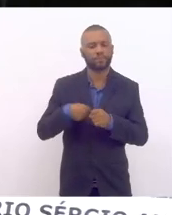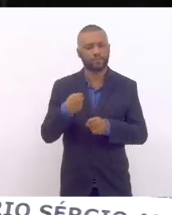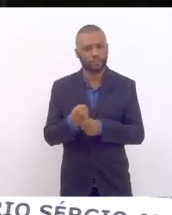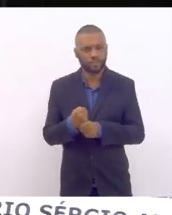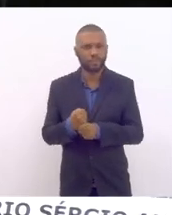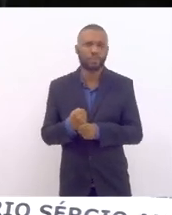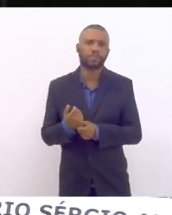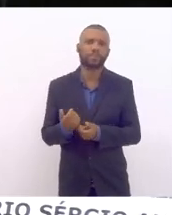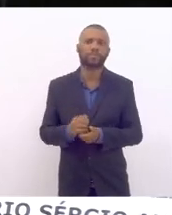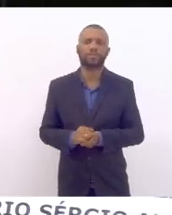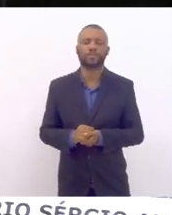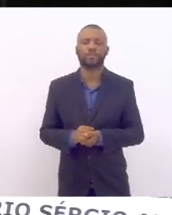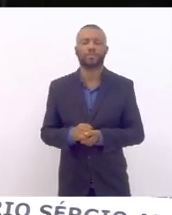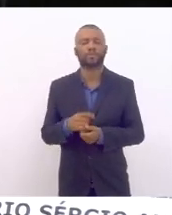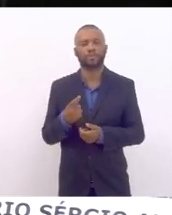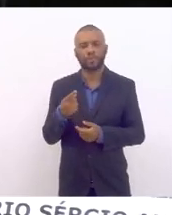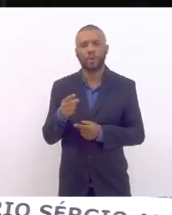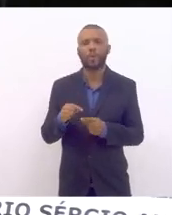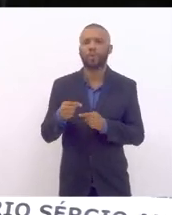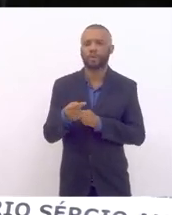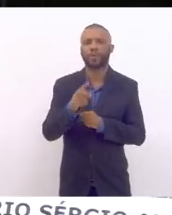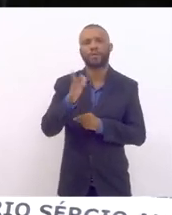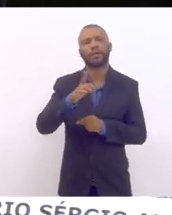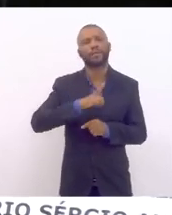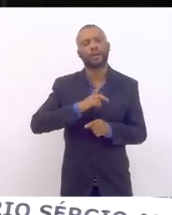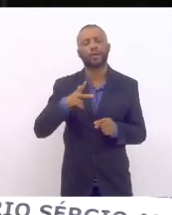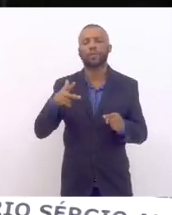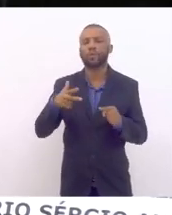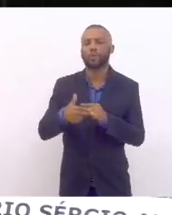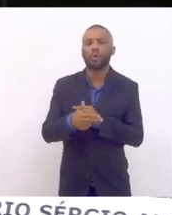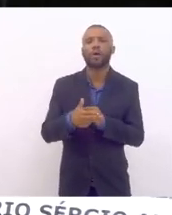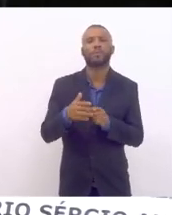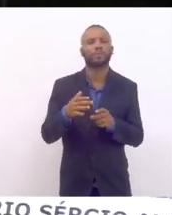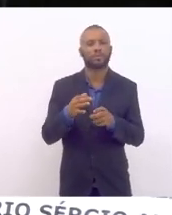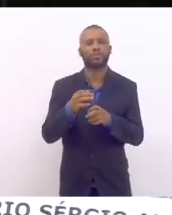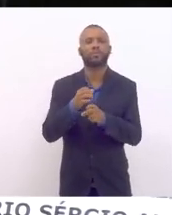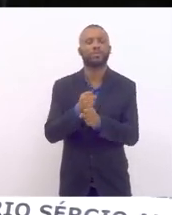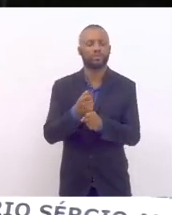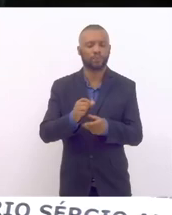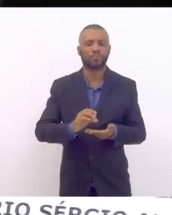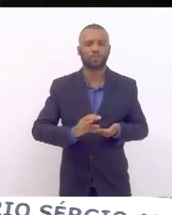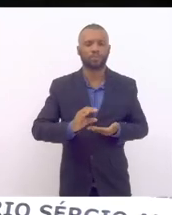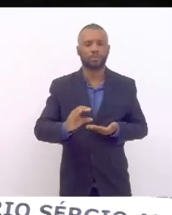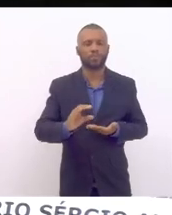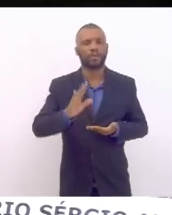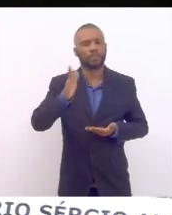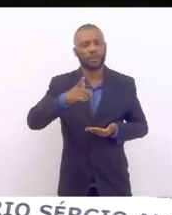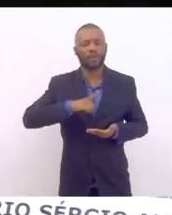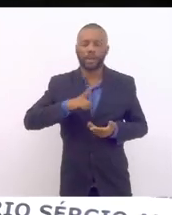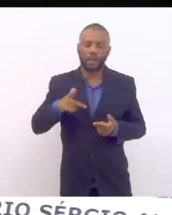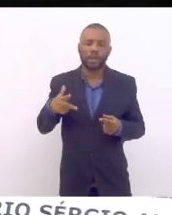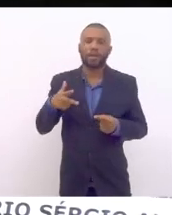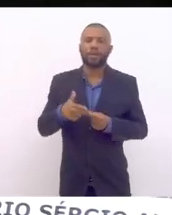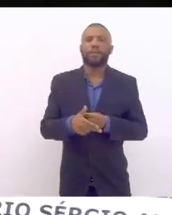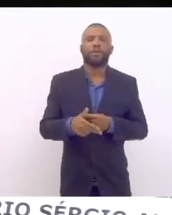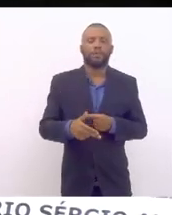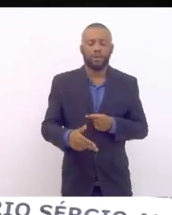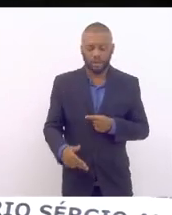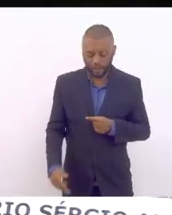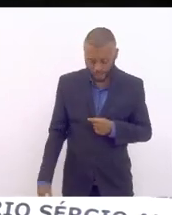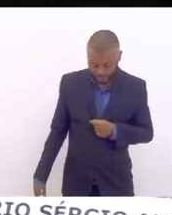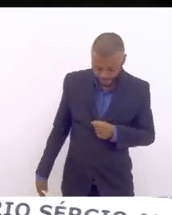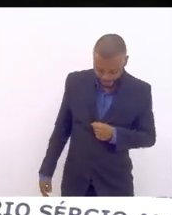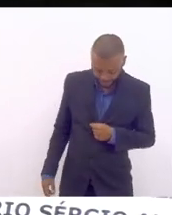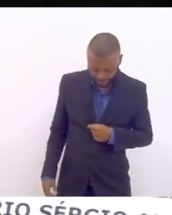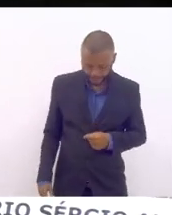o exercício do ano seguinte já vem para o posto um corte no orçamento tão é como